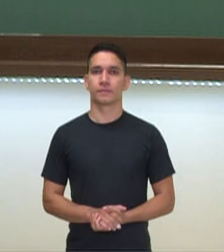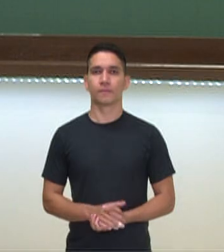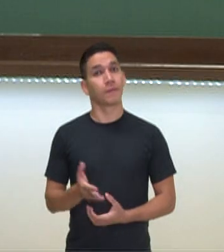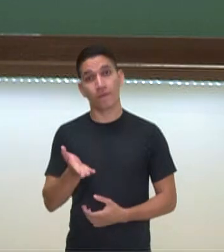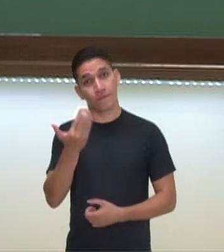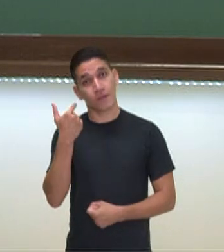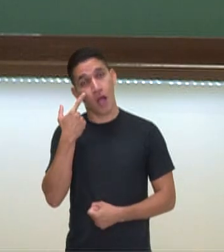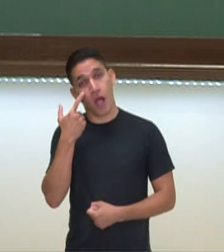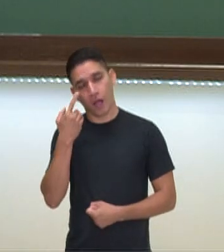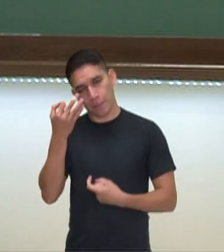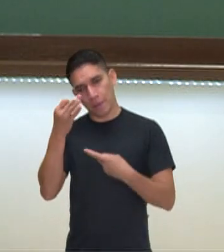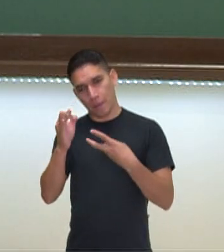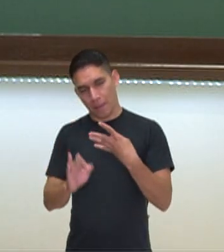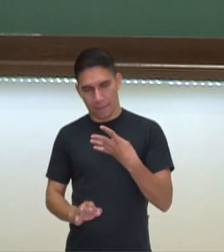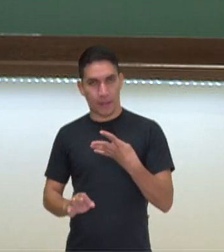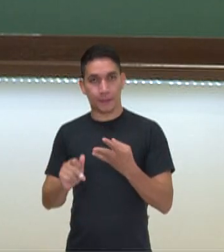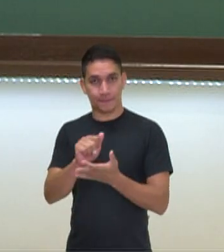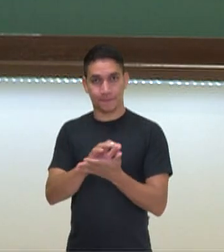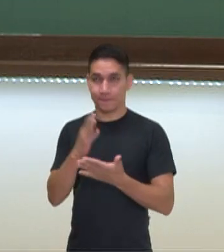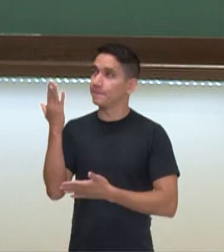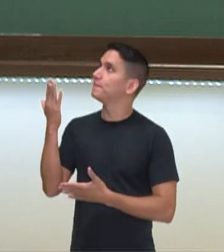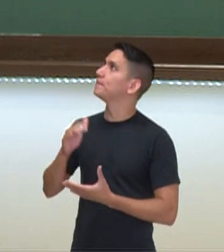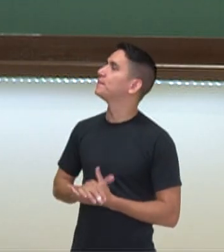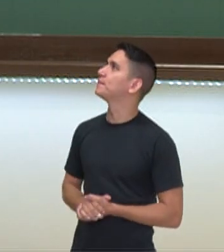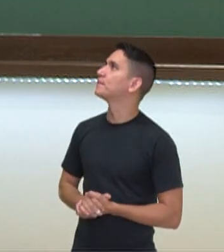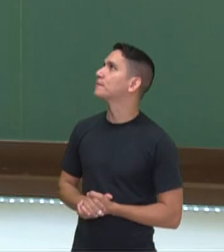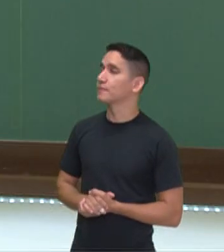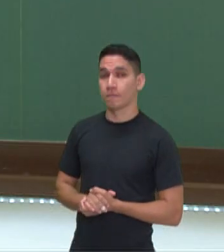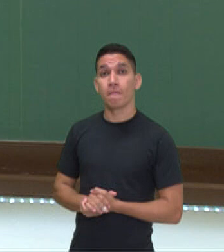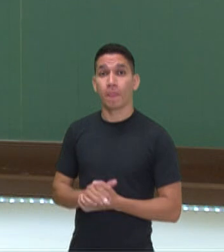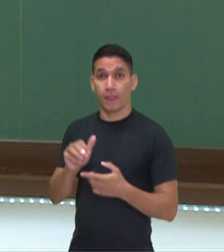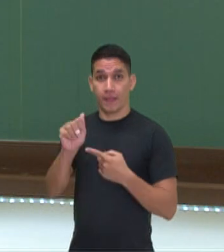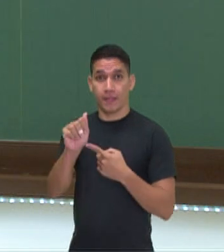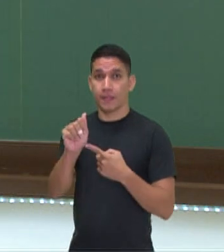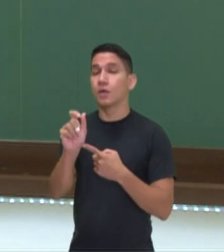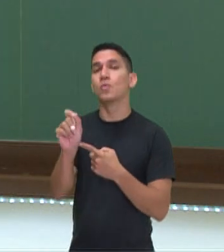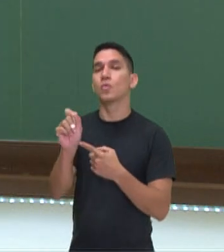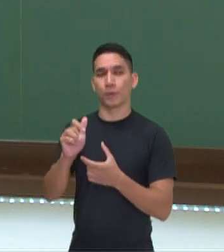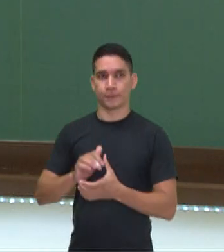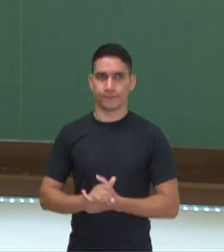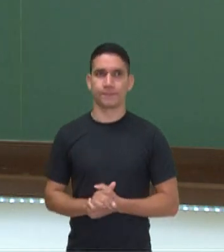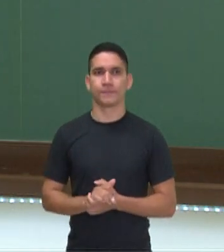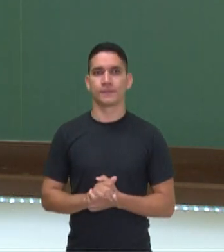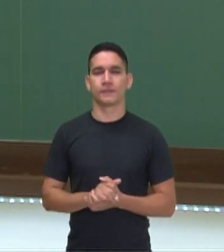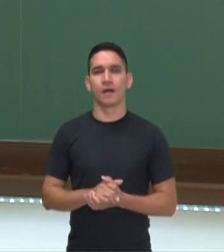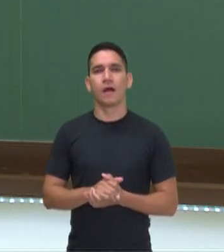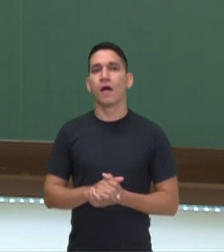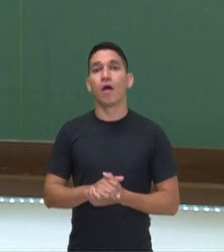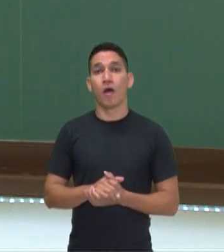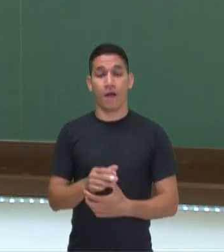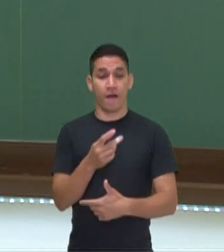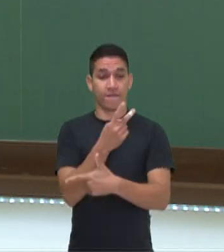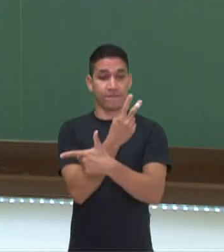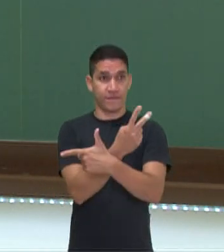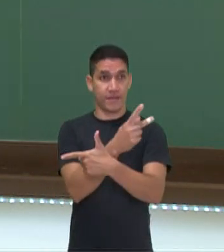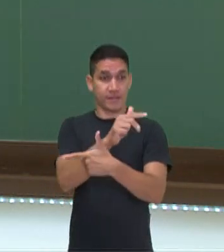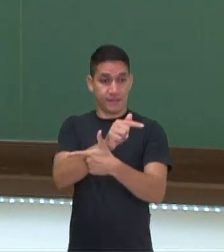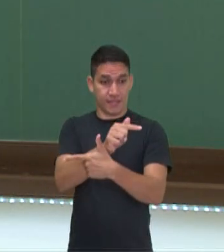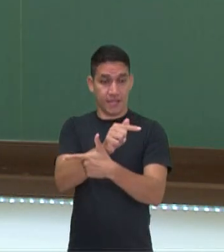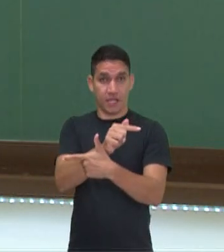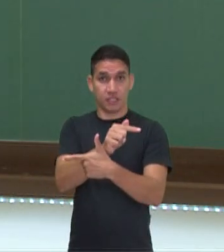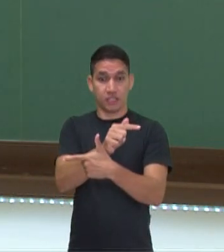vamos corrigir nosso exercício veja na letra A na letra a nós temos 27